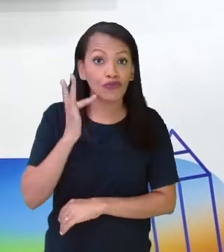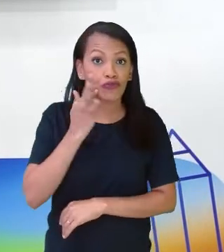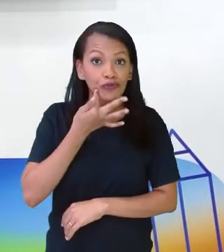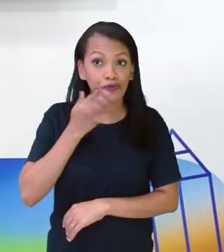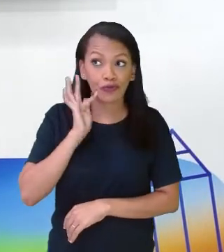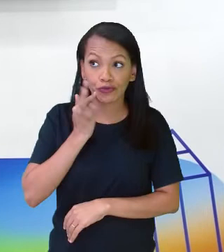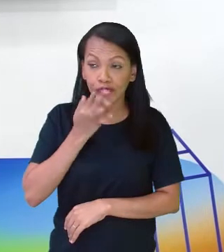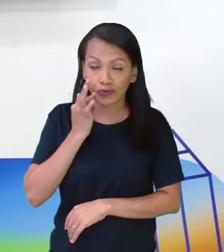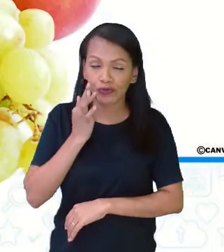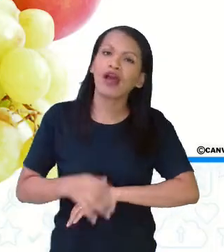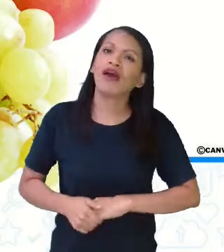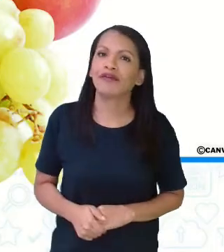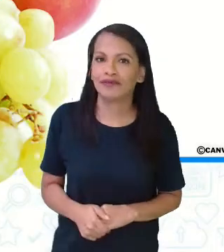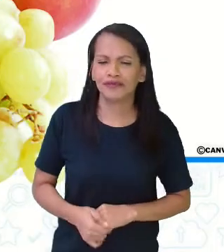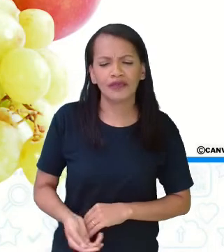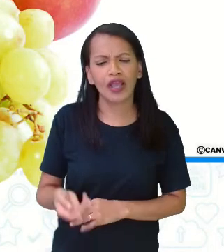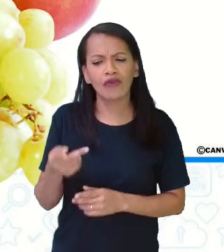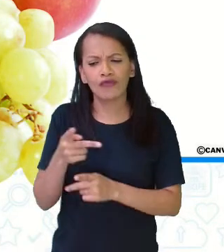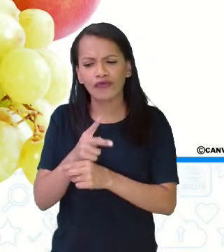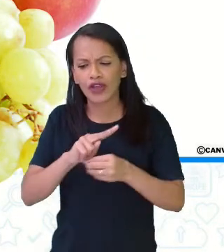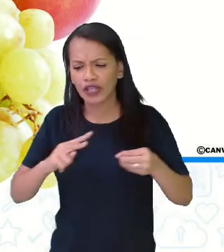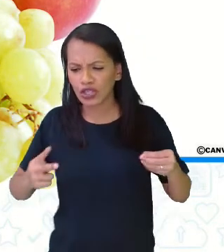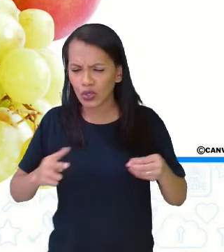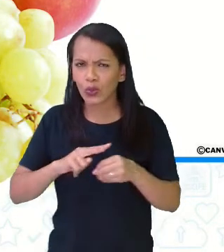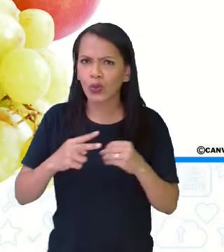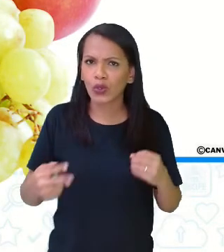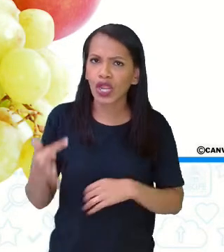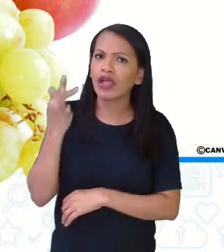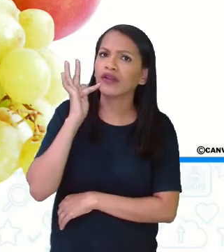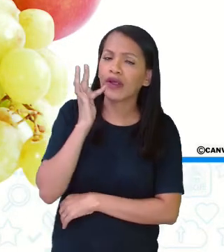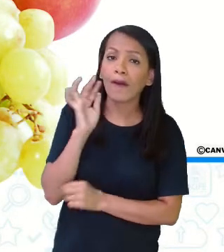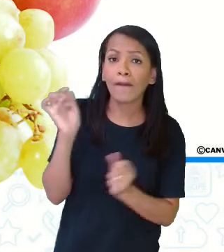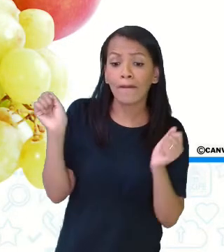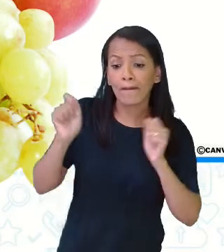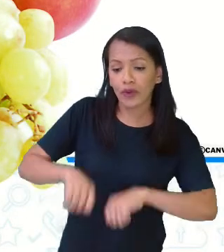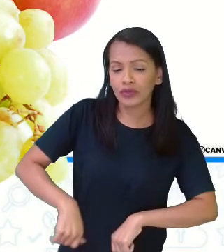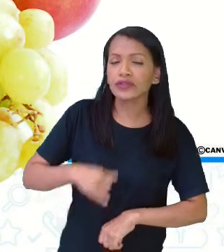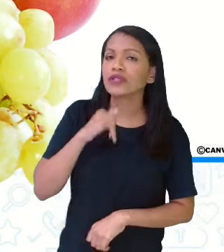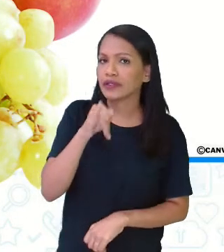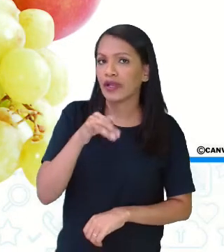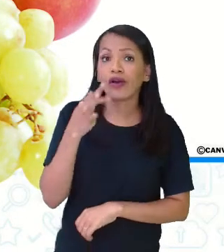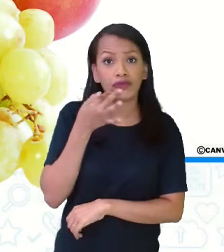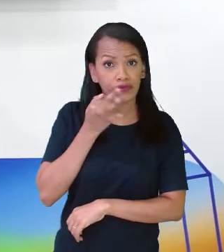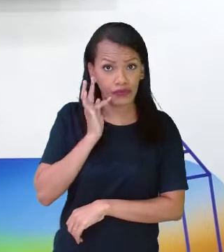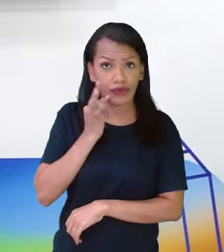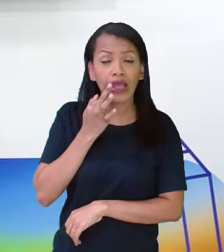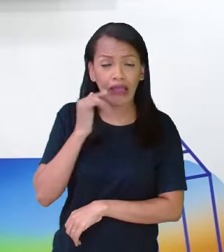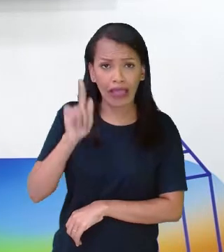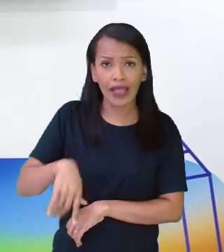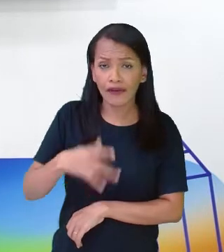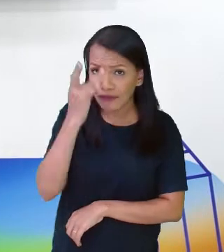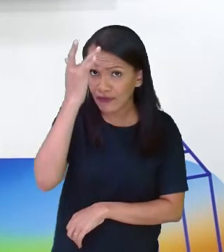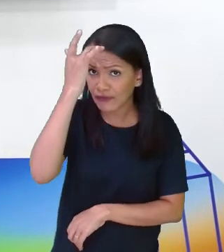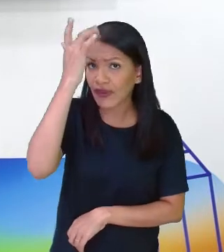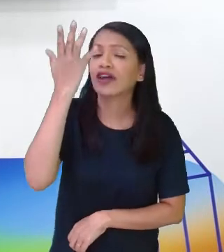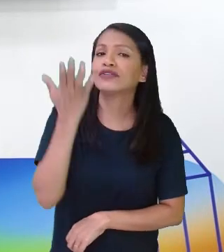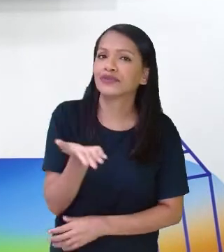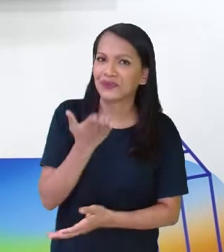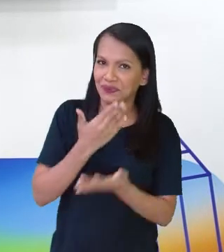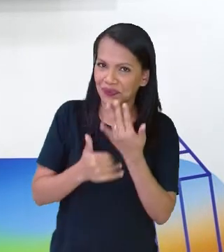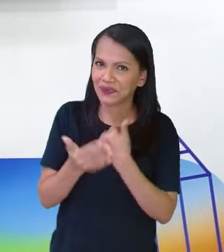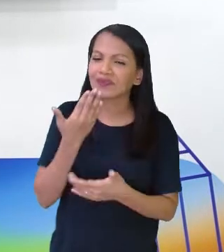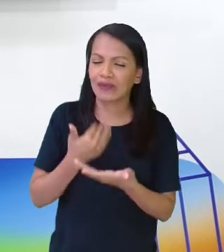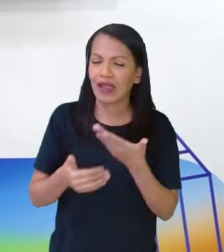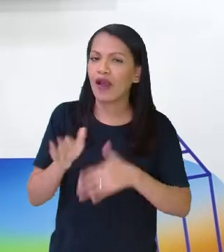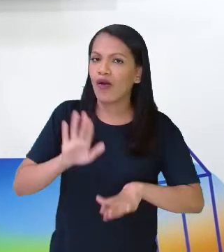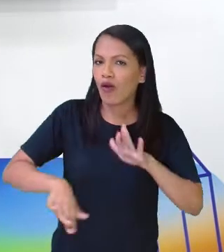Frutas, verduras, legumes, né? Eu posso dizer que as frutas são até mais fáceis da gente consumir, né? Tem